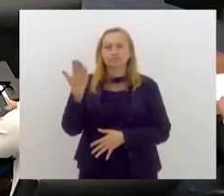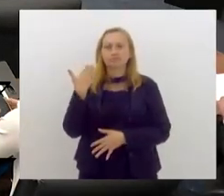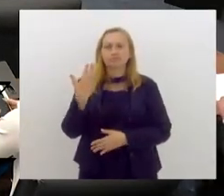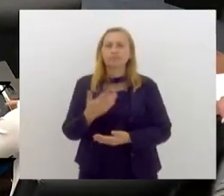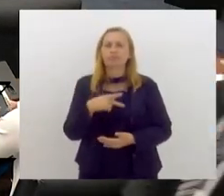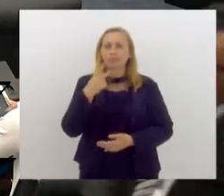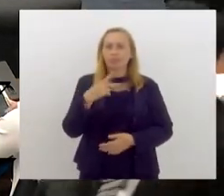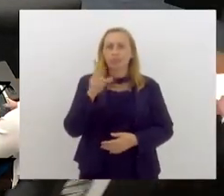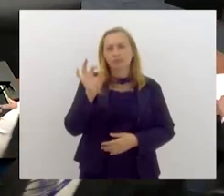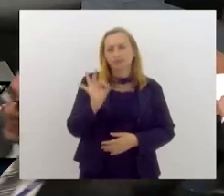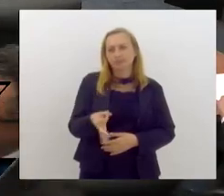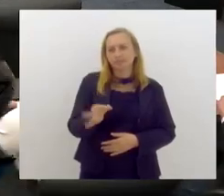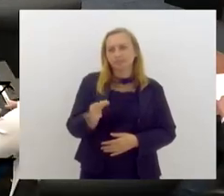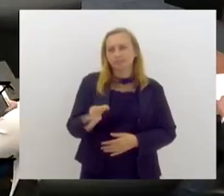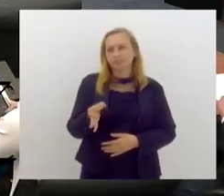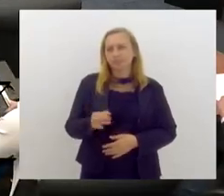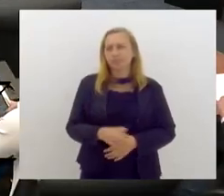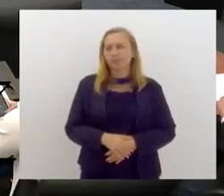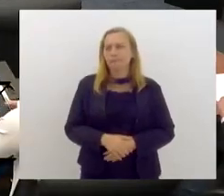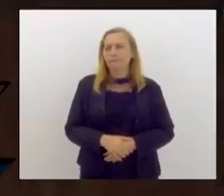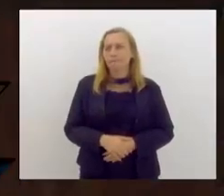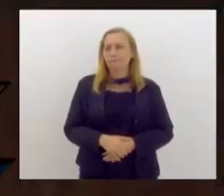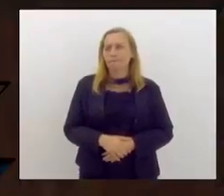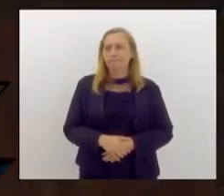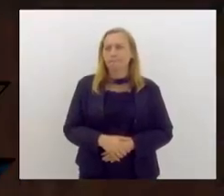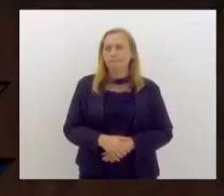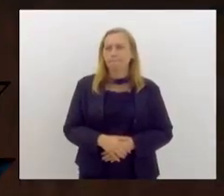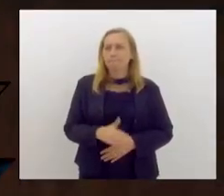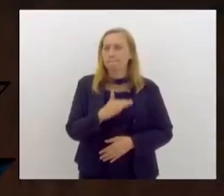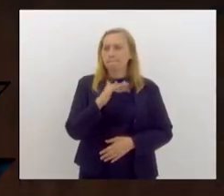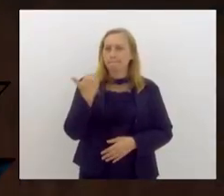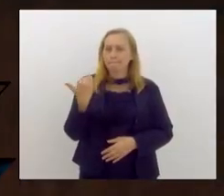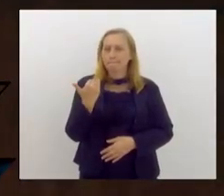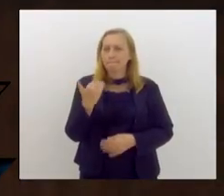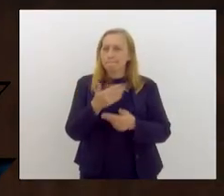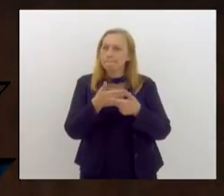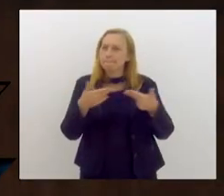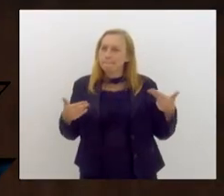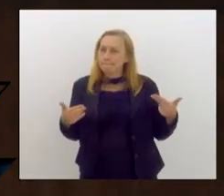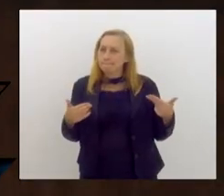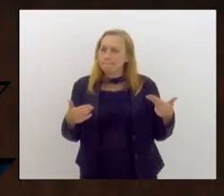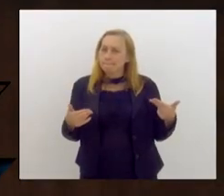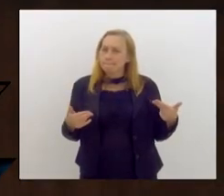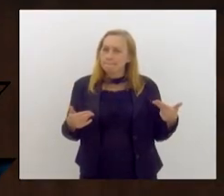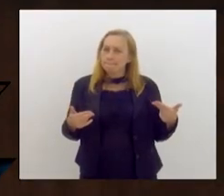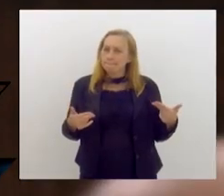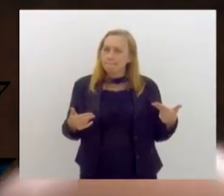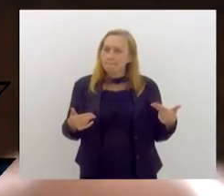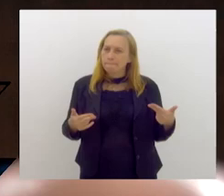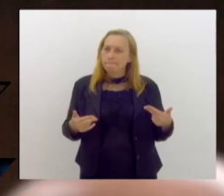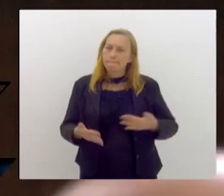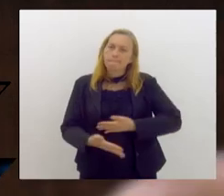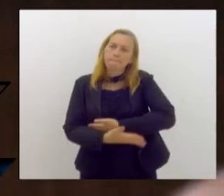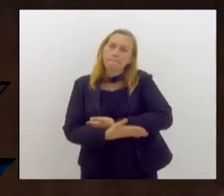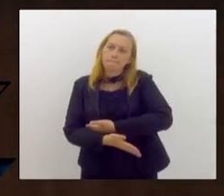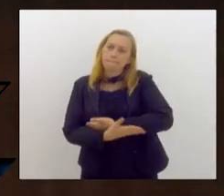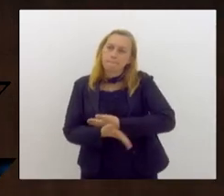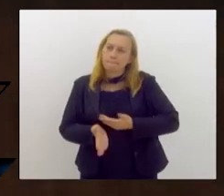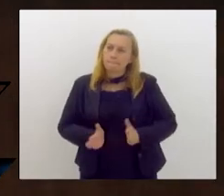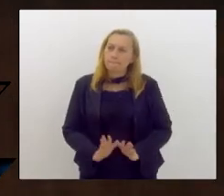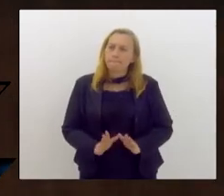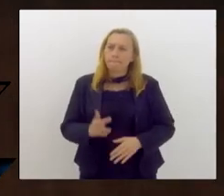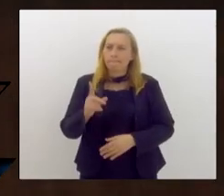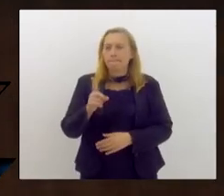tratou exatamente da morte de inúmeros nascituros e recém-nascidos no